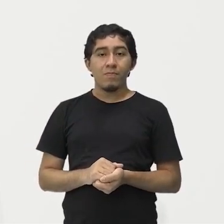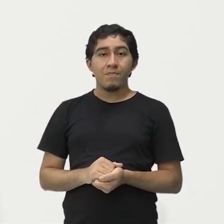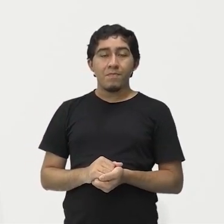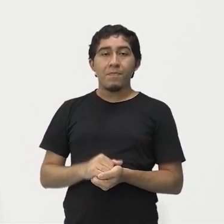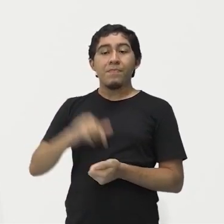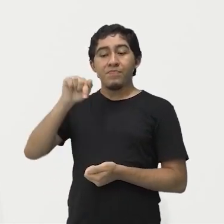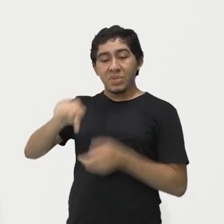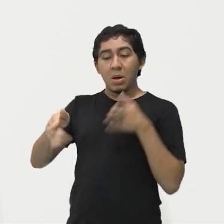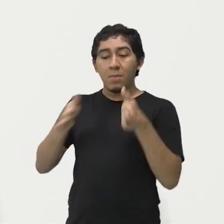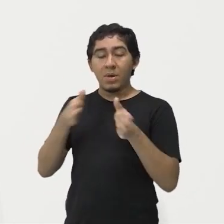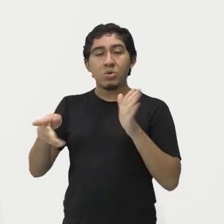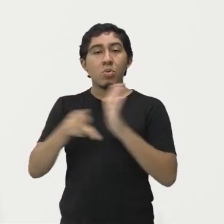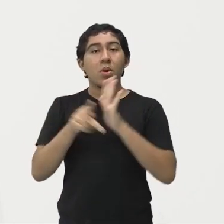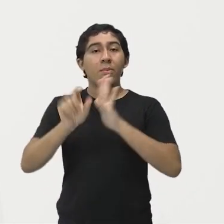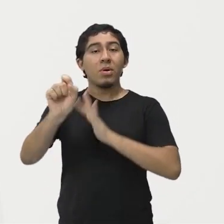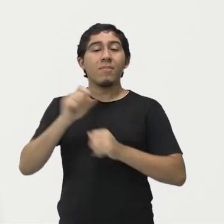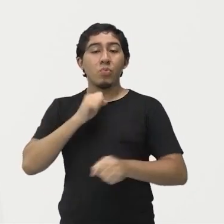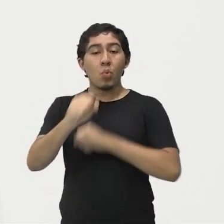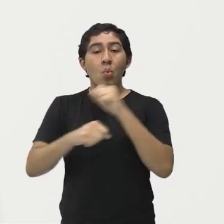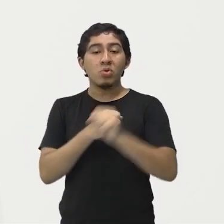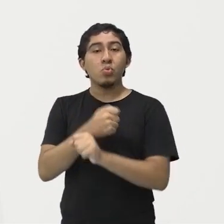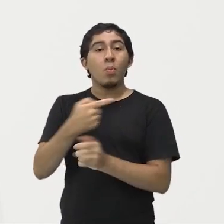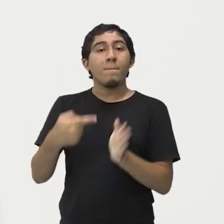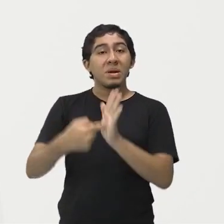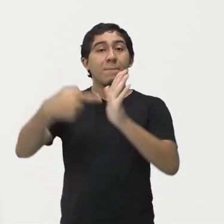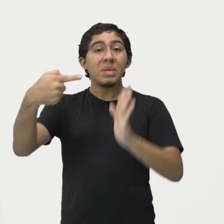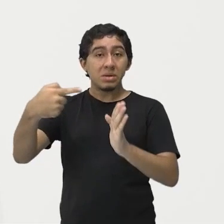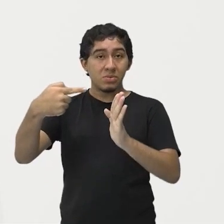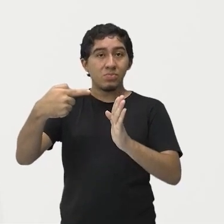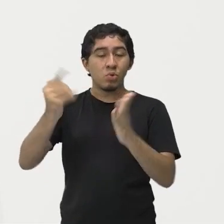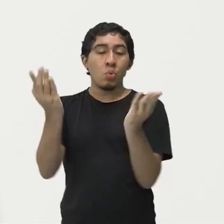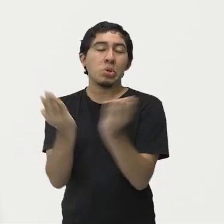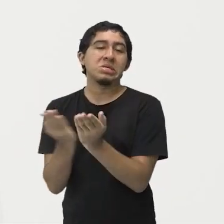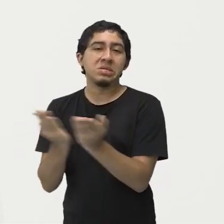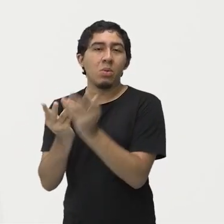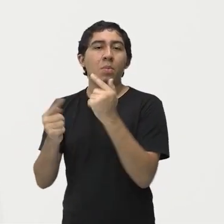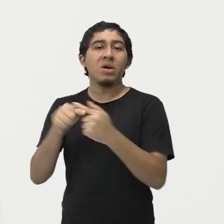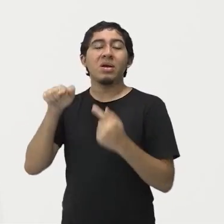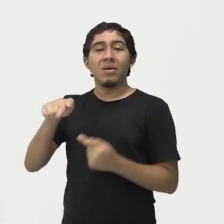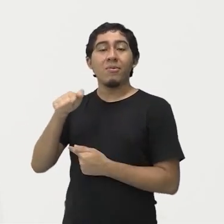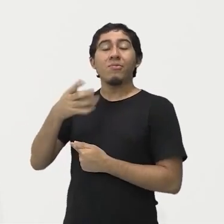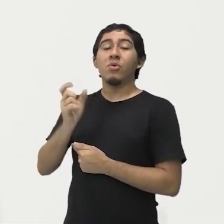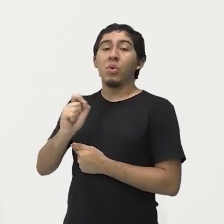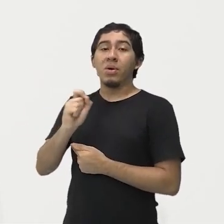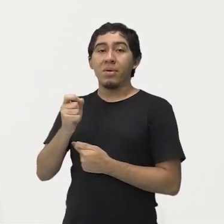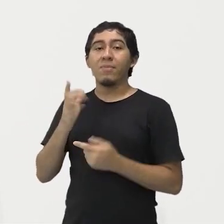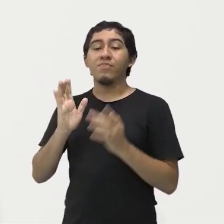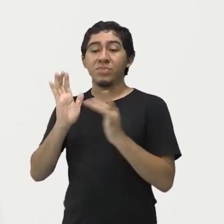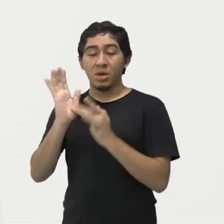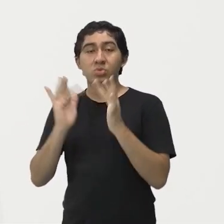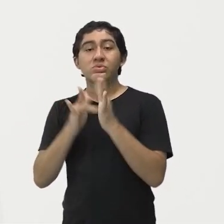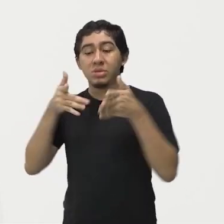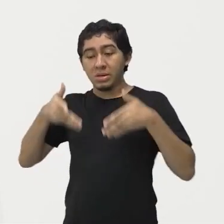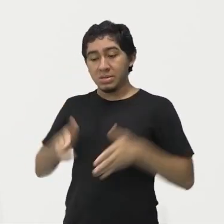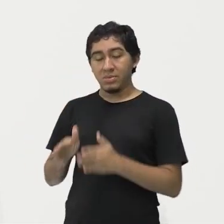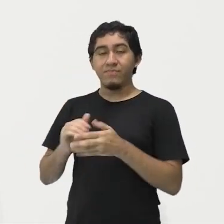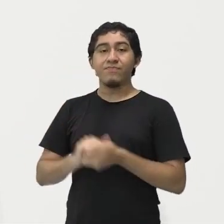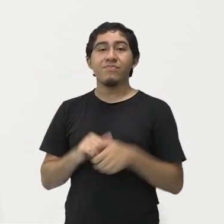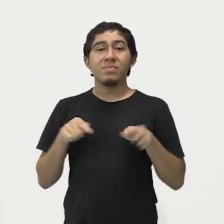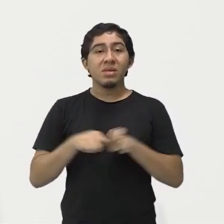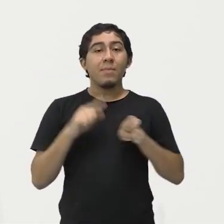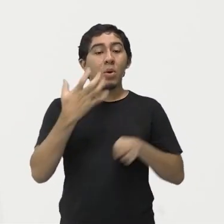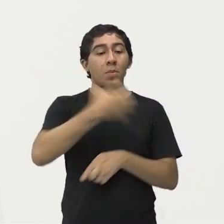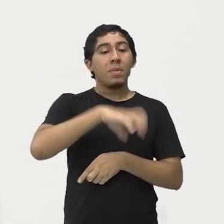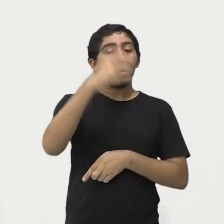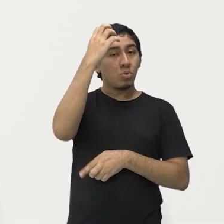era cristã, quando Jesus Cristo nasceu. E o imperador naquele período, durante este período, o